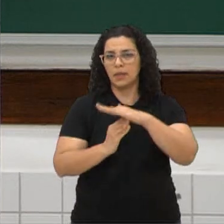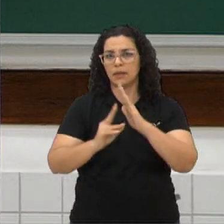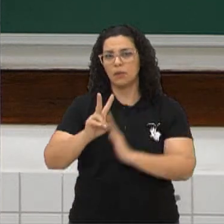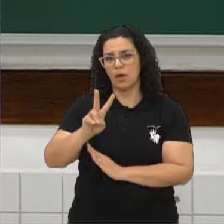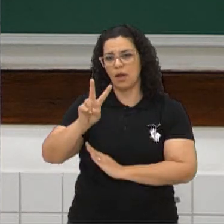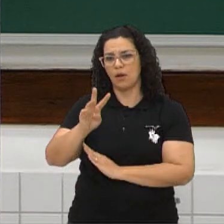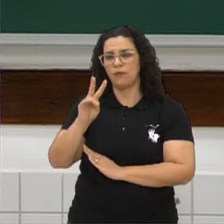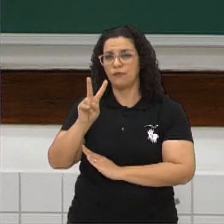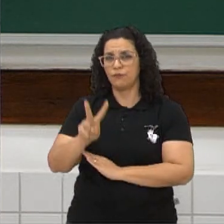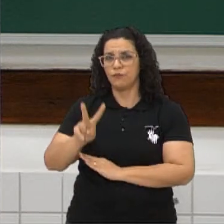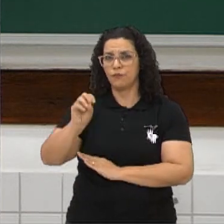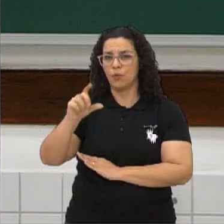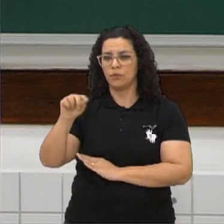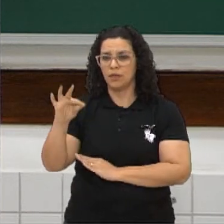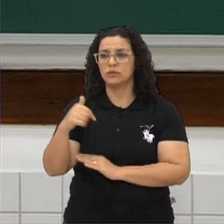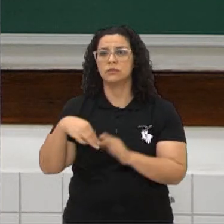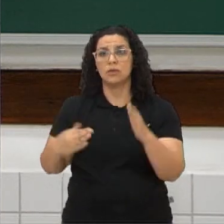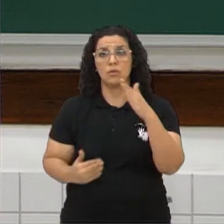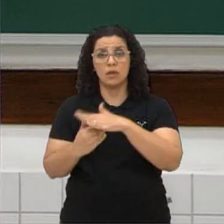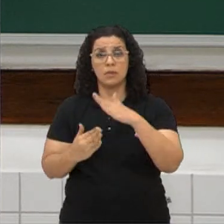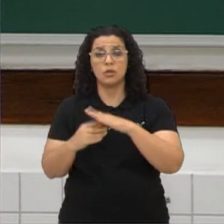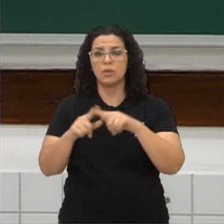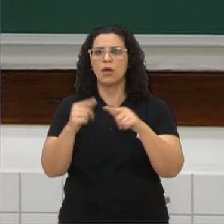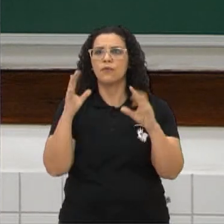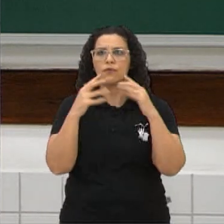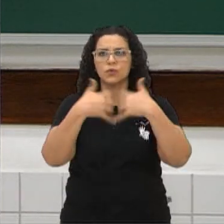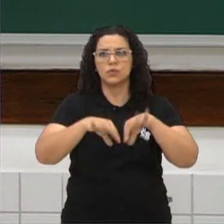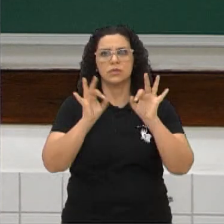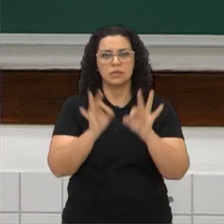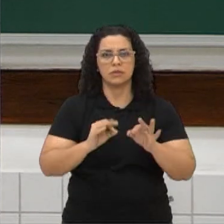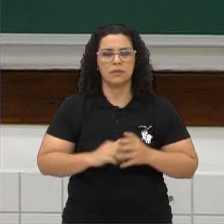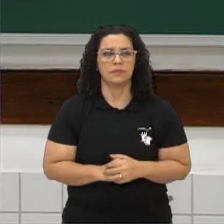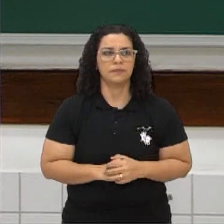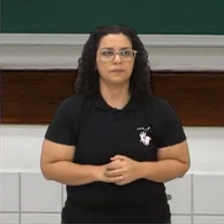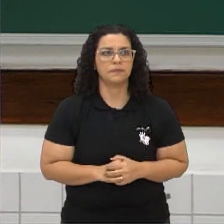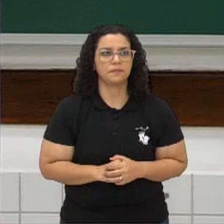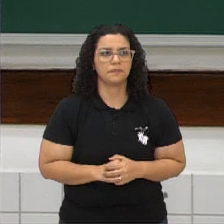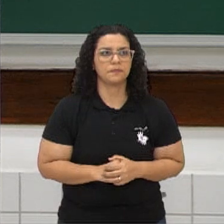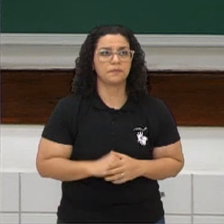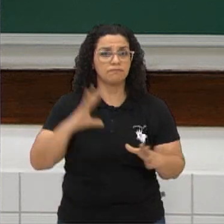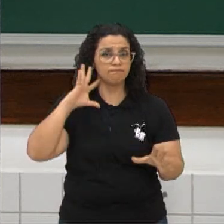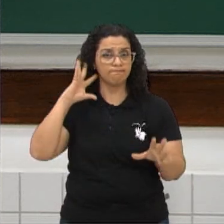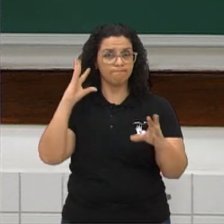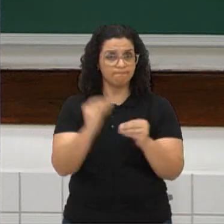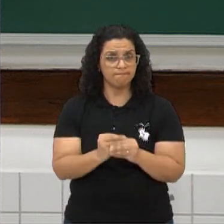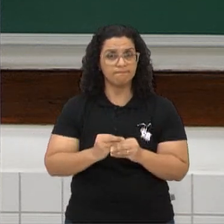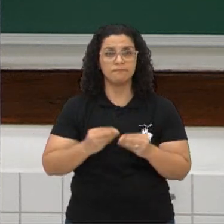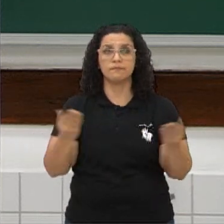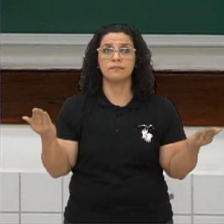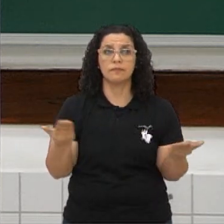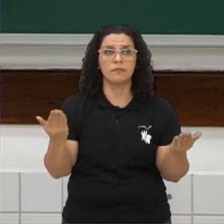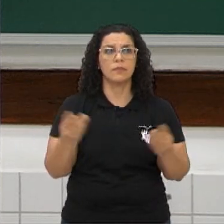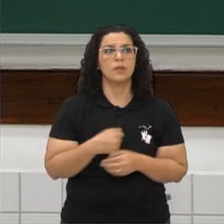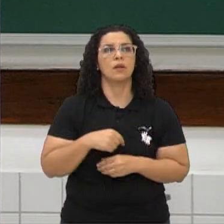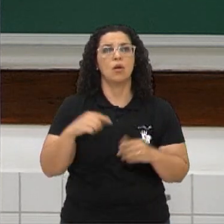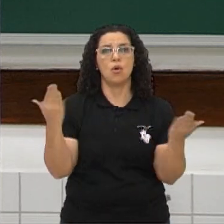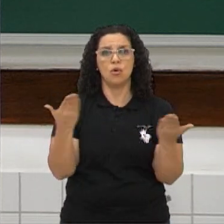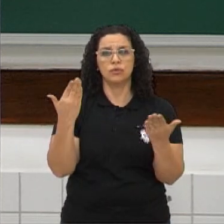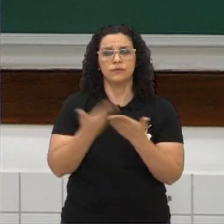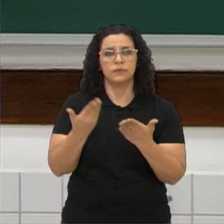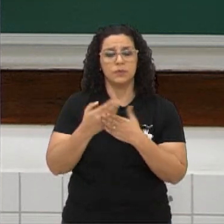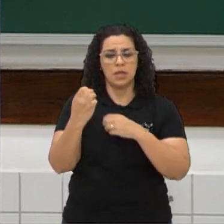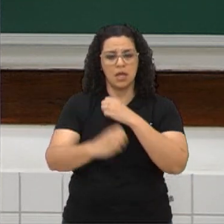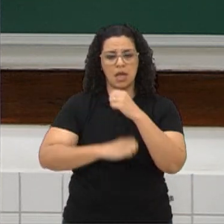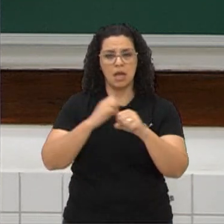que o potencial necessário para que a eletrólise funcione. Certo, então? Na aula de hoje